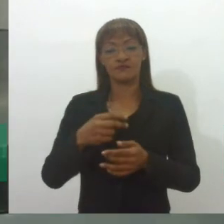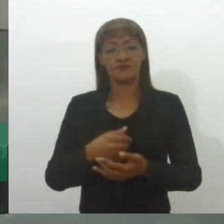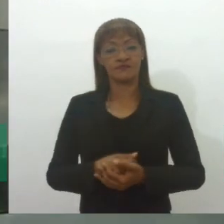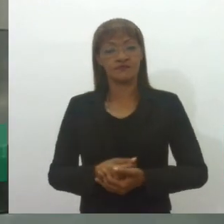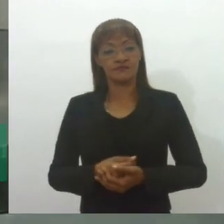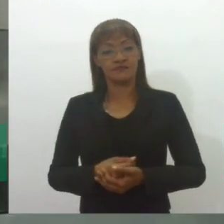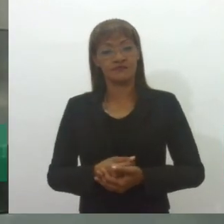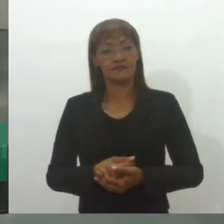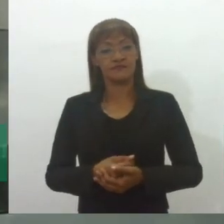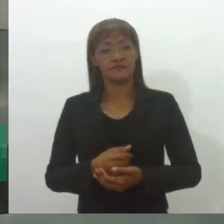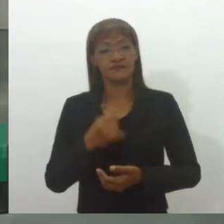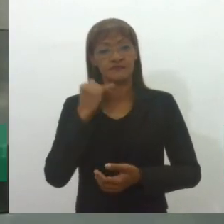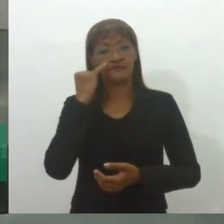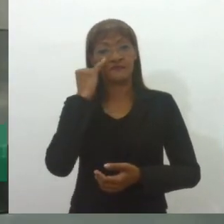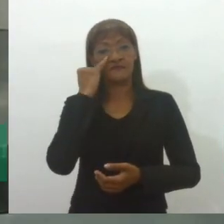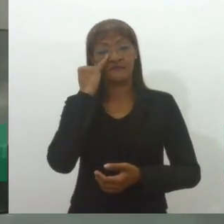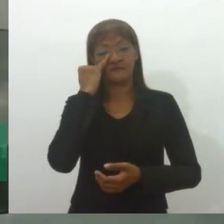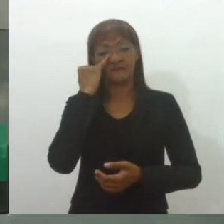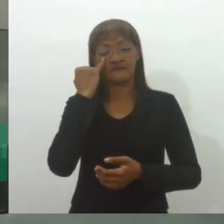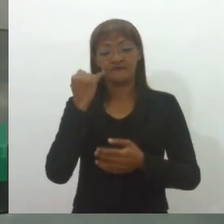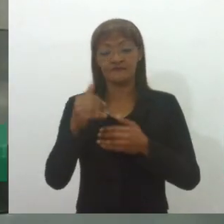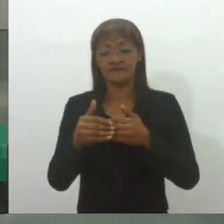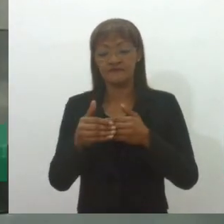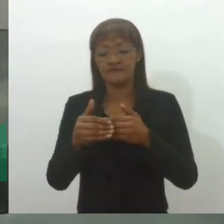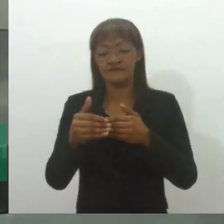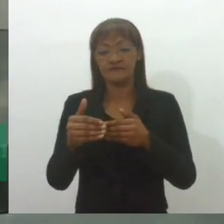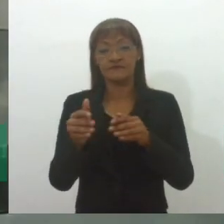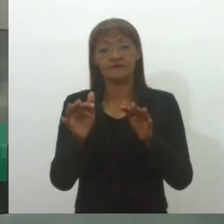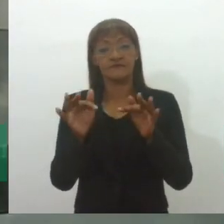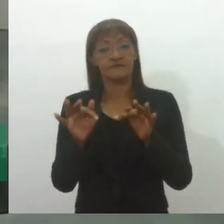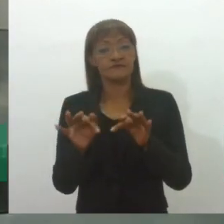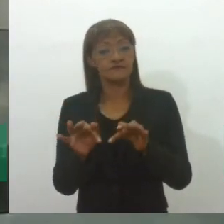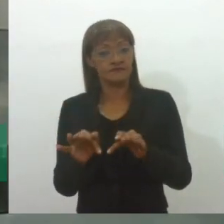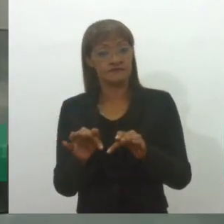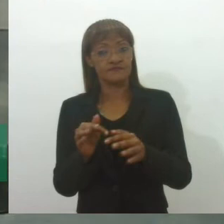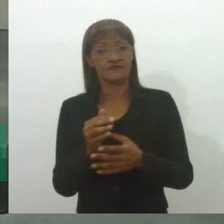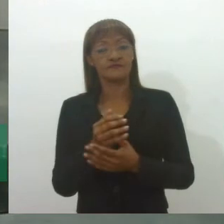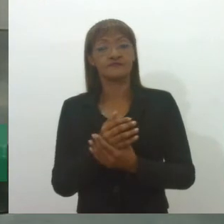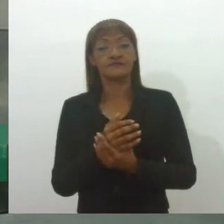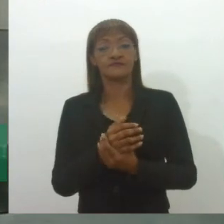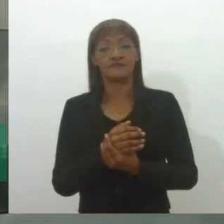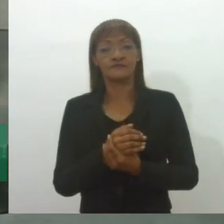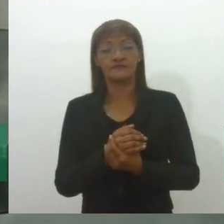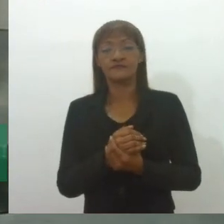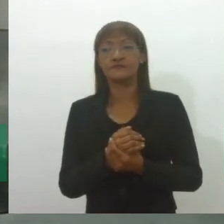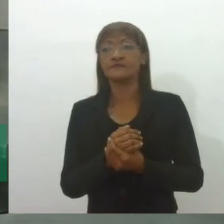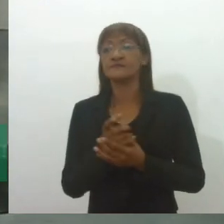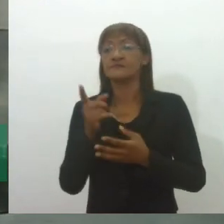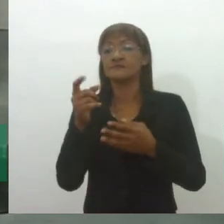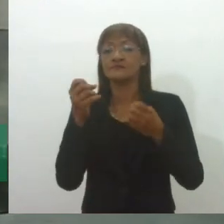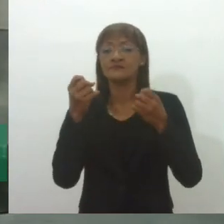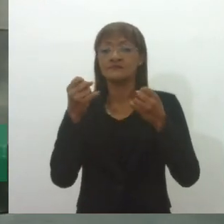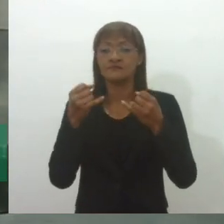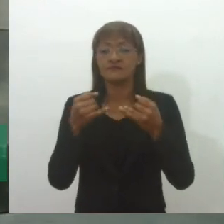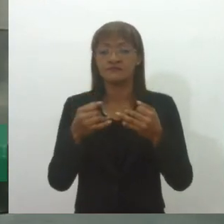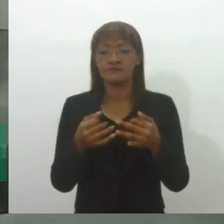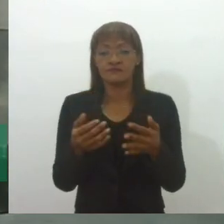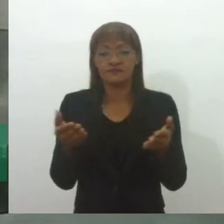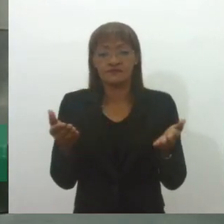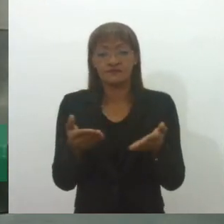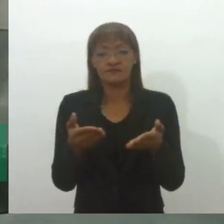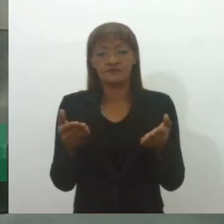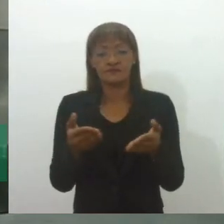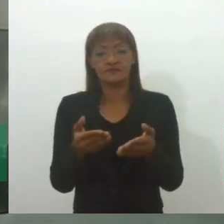Matheus, a gente está se encaminhando aqui para o final do programa, né? Eu queria que você pudesse falar para a gente qual a